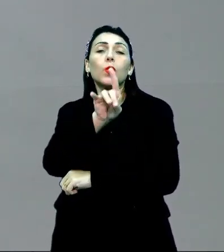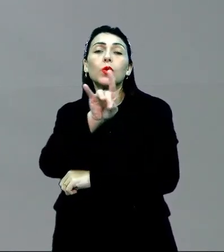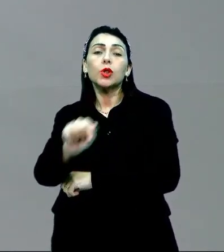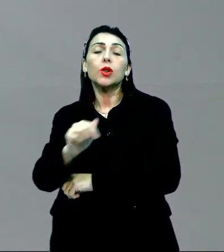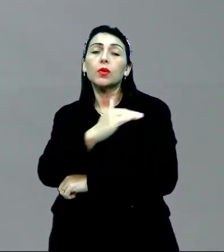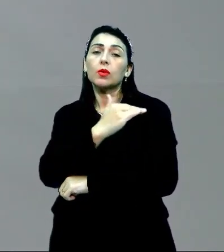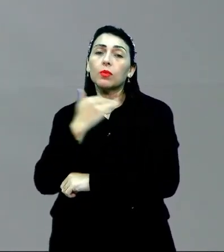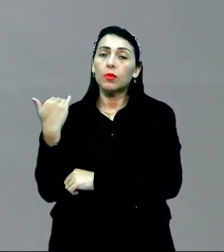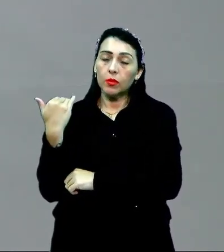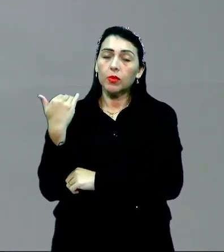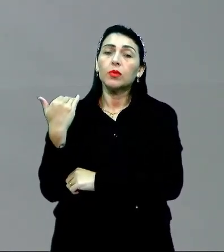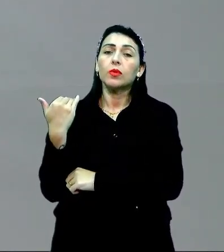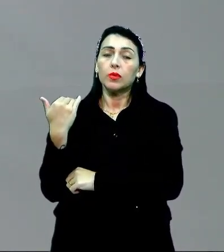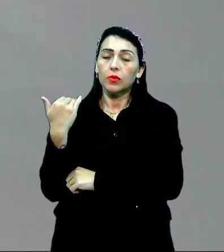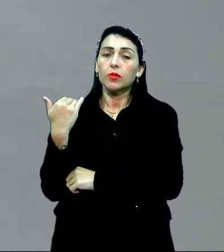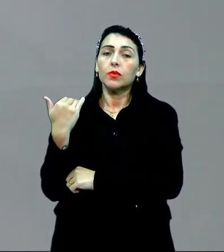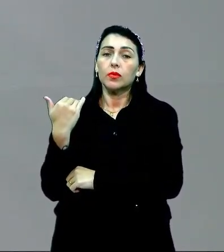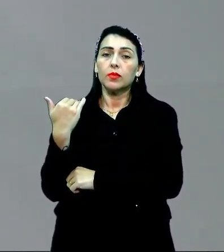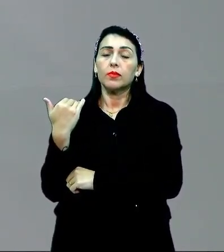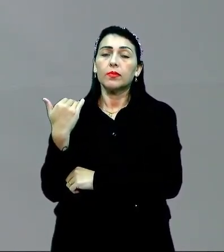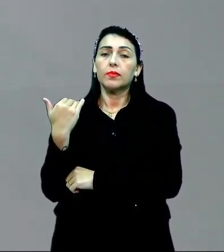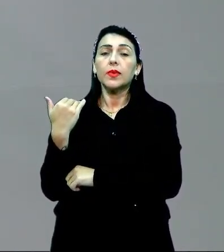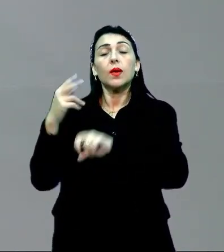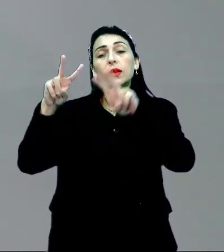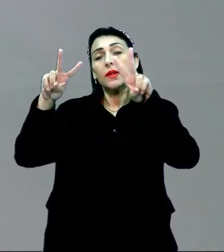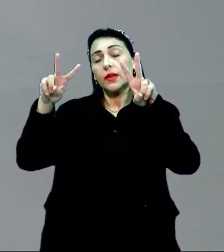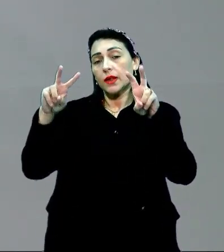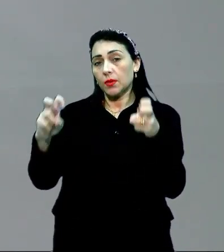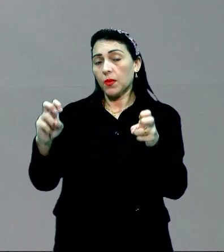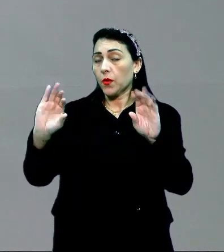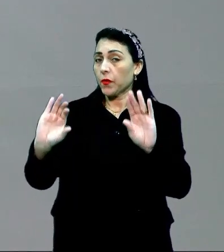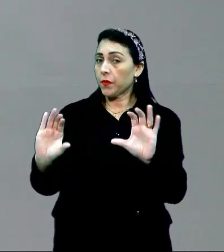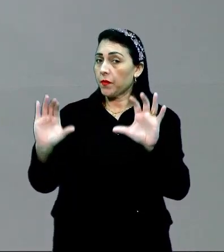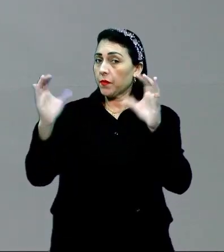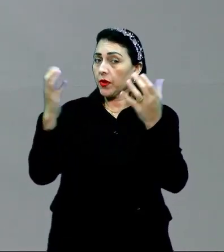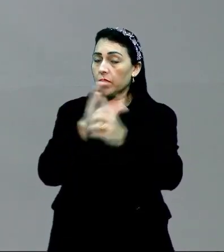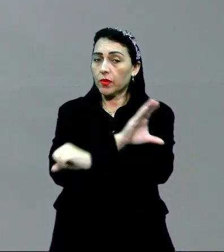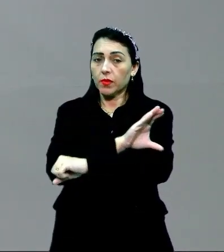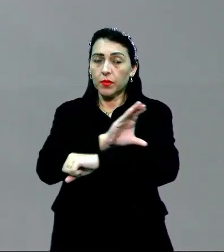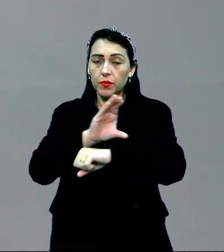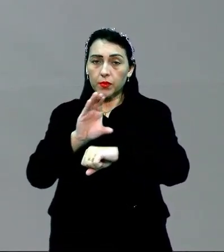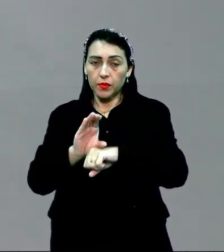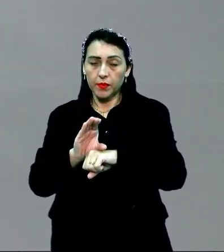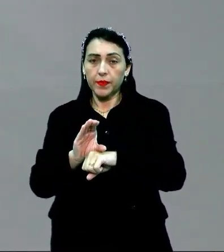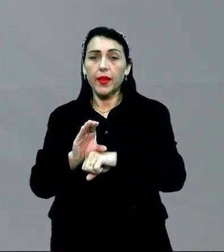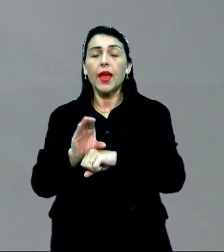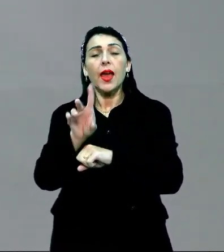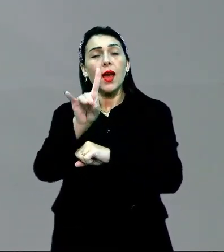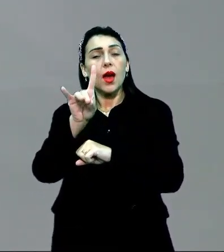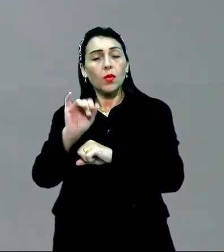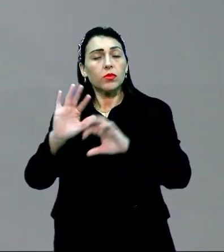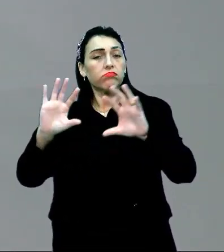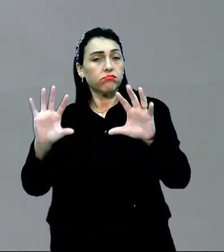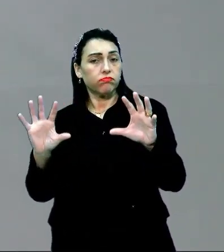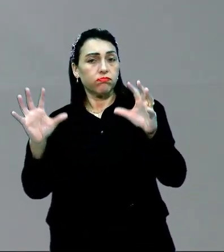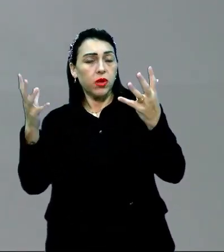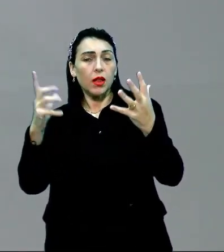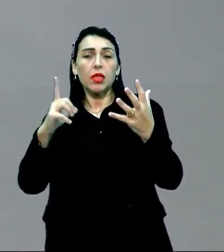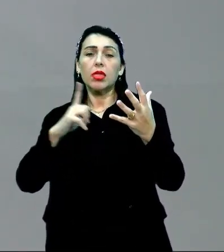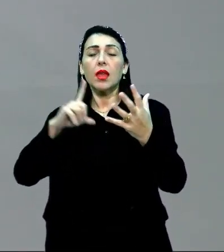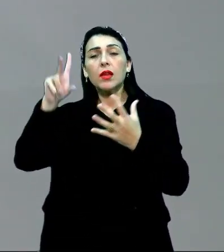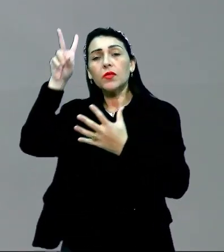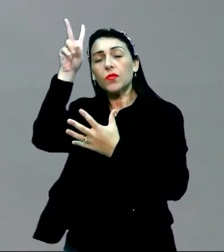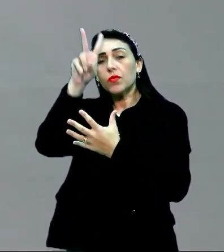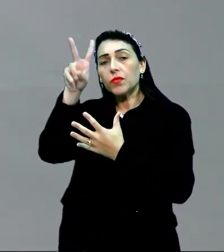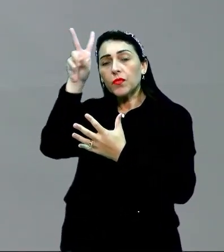Ídolos que é o Dia dos Mortos né é uma temática é uma festa cultural né é uma data comemorativa tem